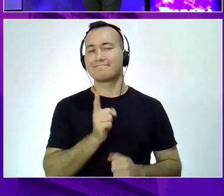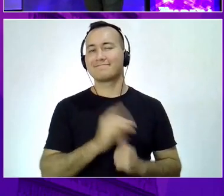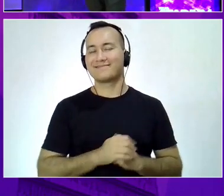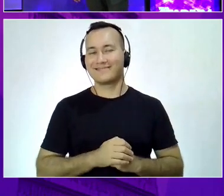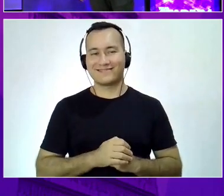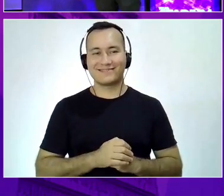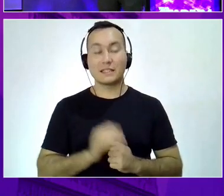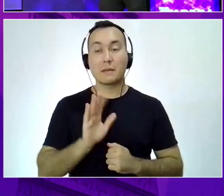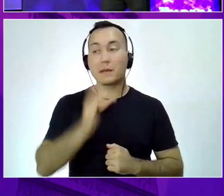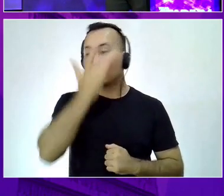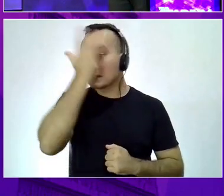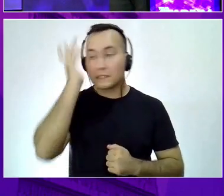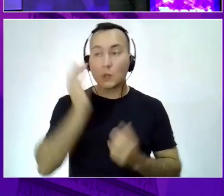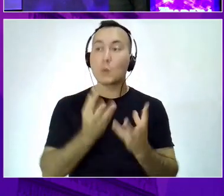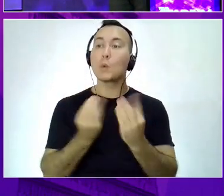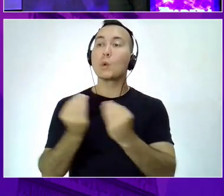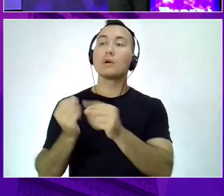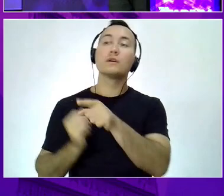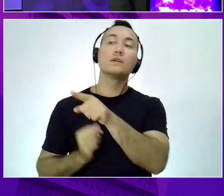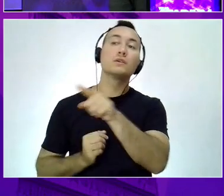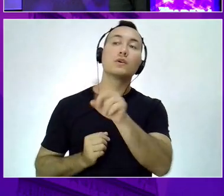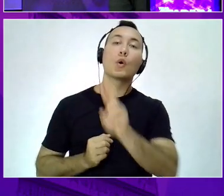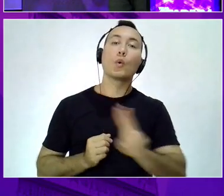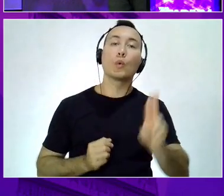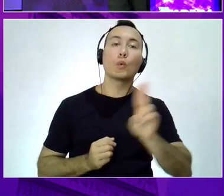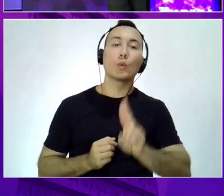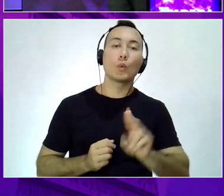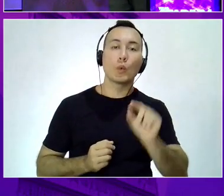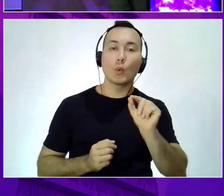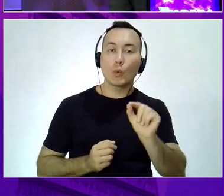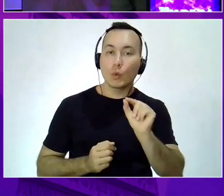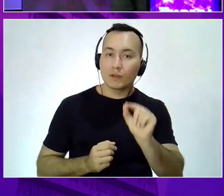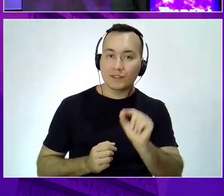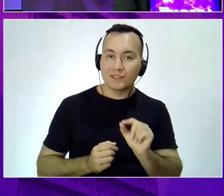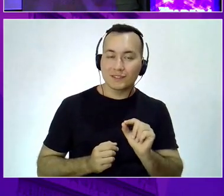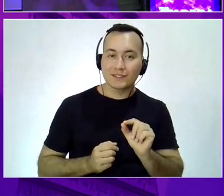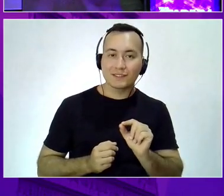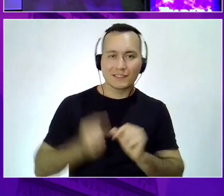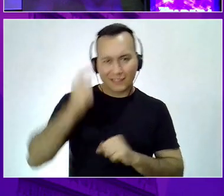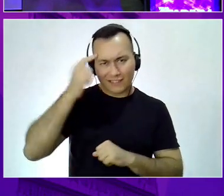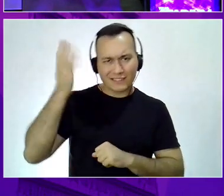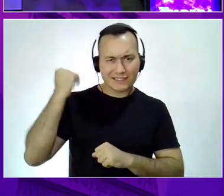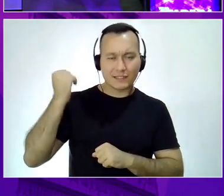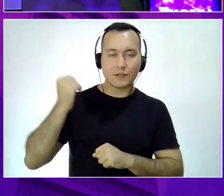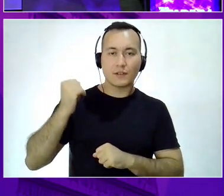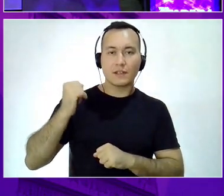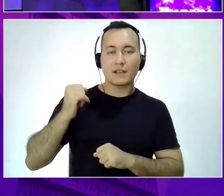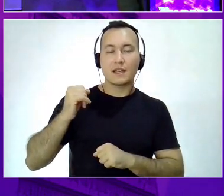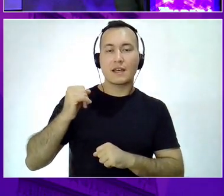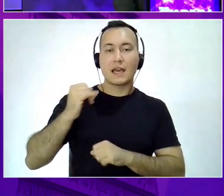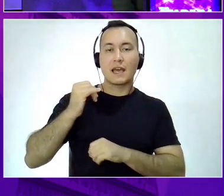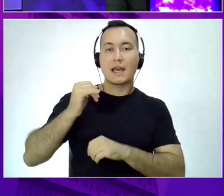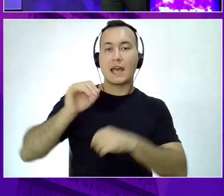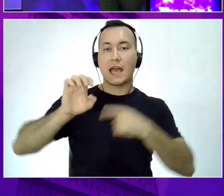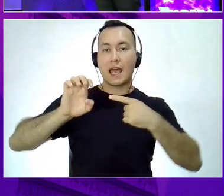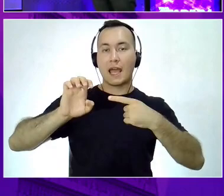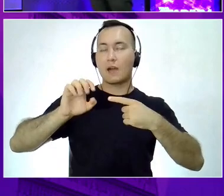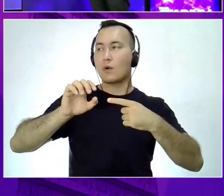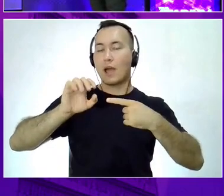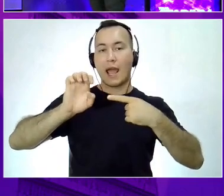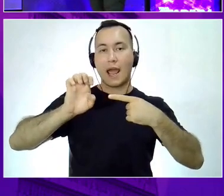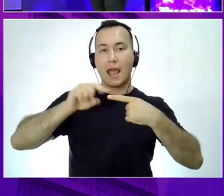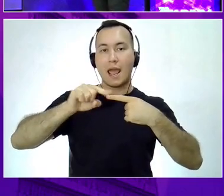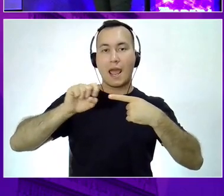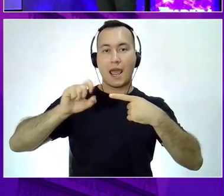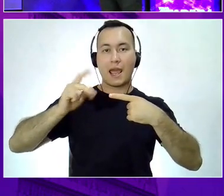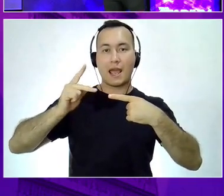é o Chrome, vai ser o Chrome. Mas vocês já pensaram qual é o impacto disso dentro das aplicações? Então,